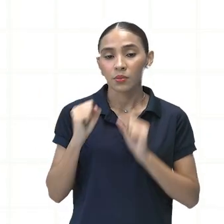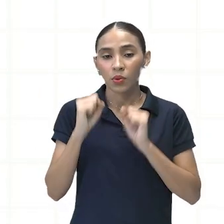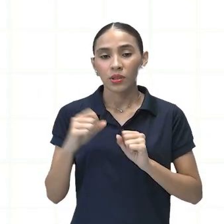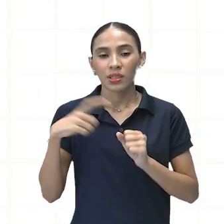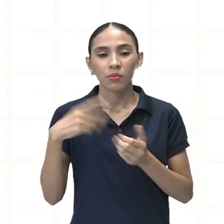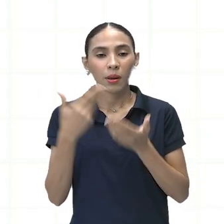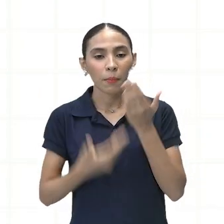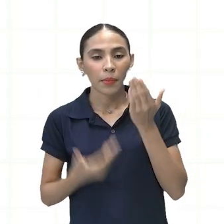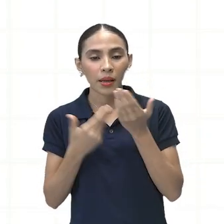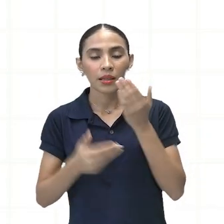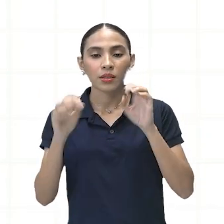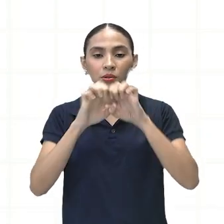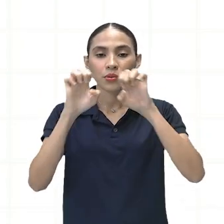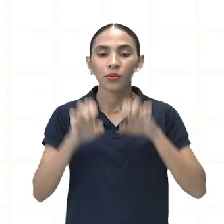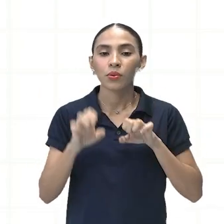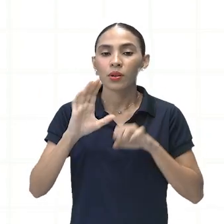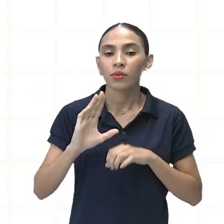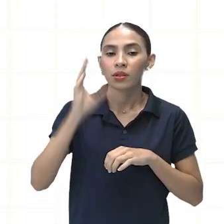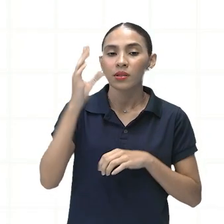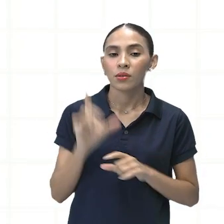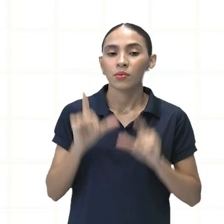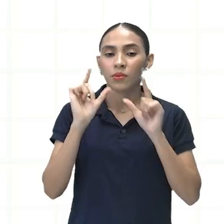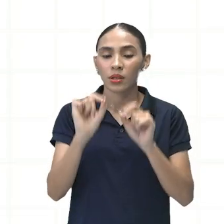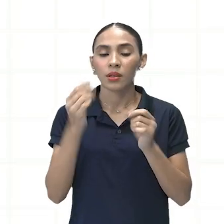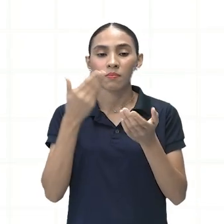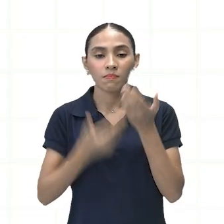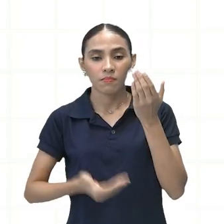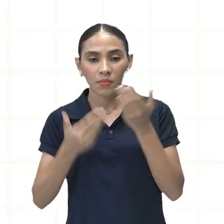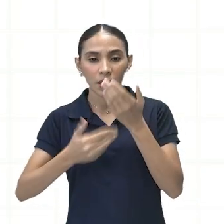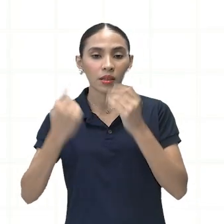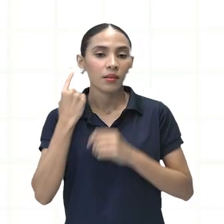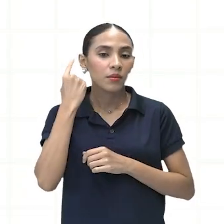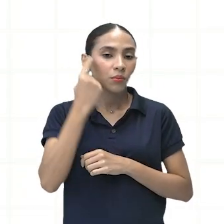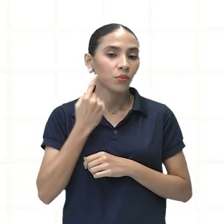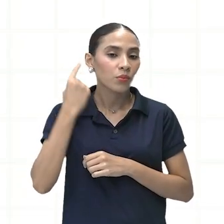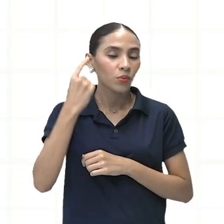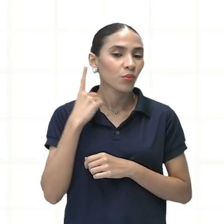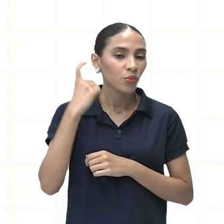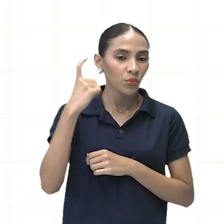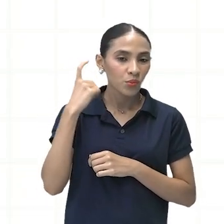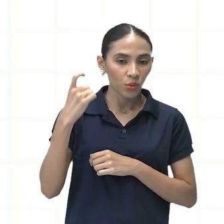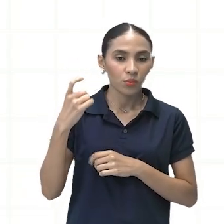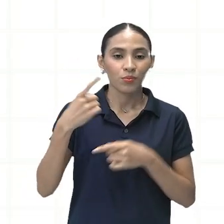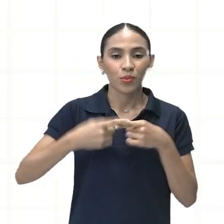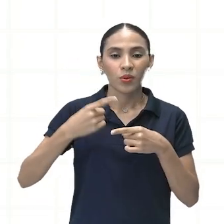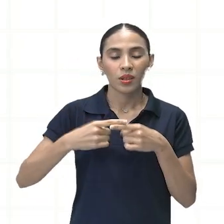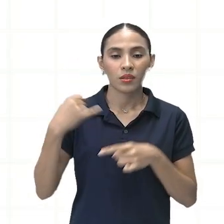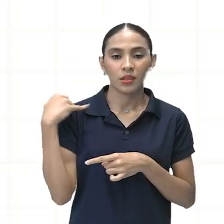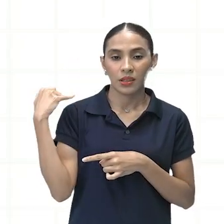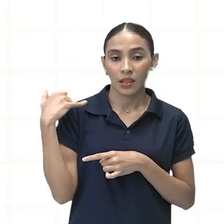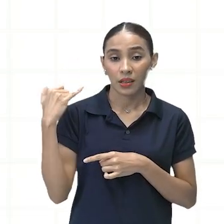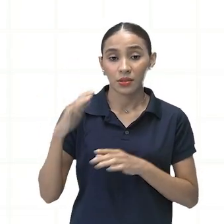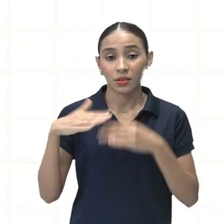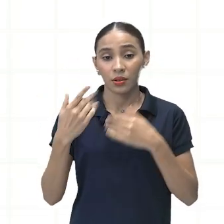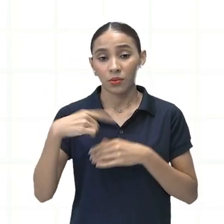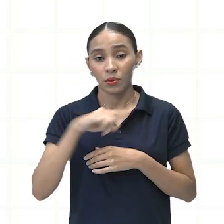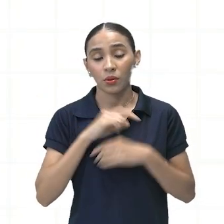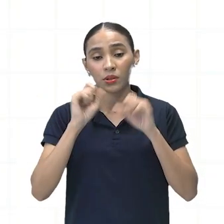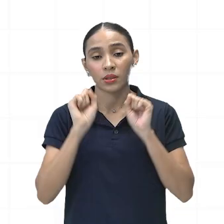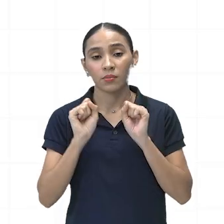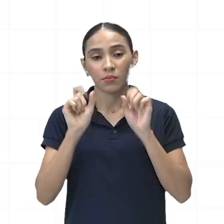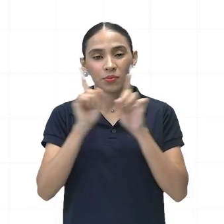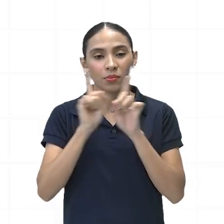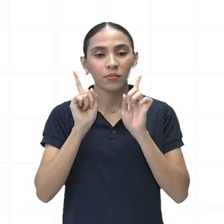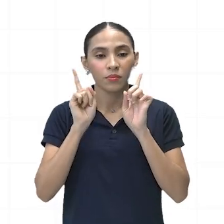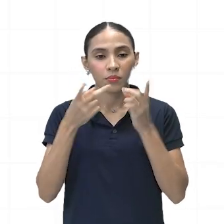desgaste dessa estrutura, levando então aí uma perda auditiva com a idade. Então, como nós podemos